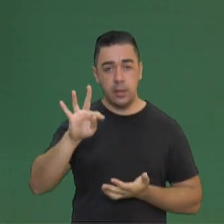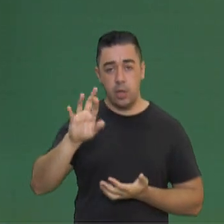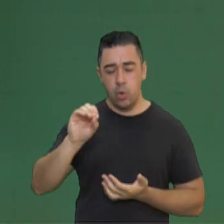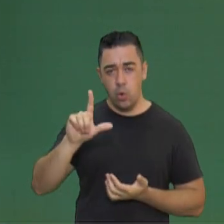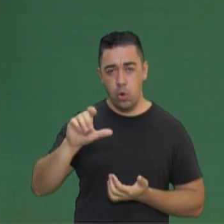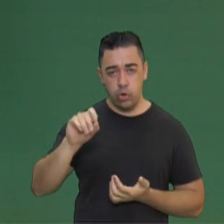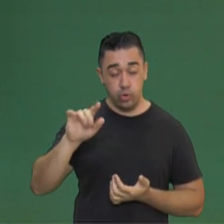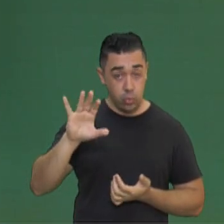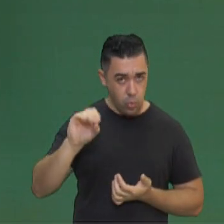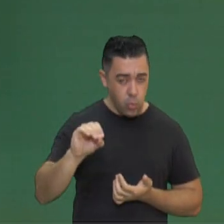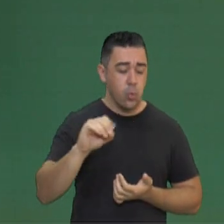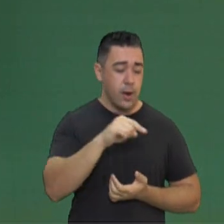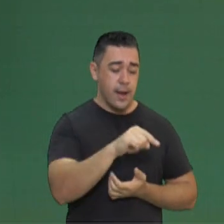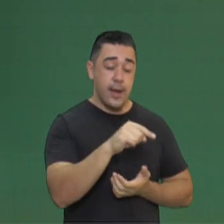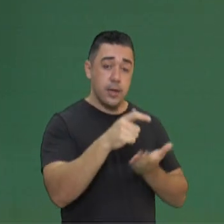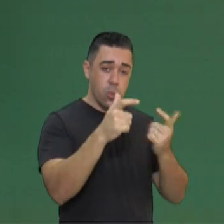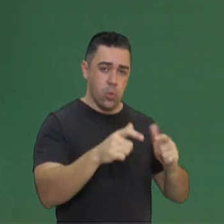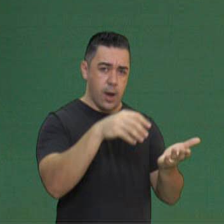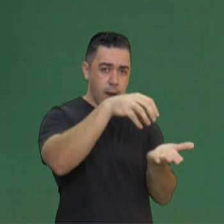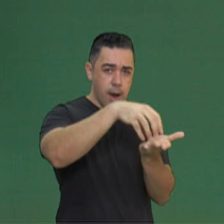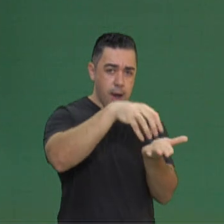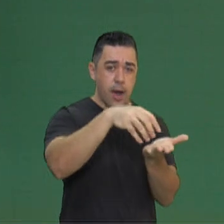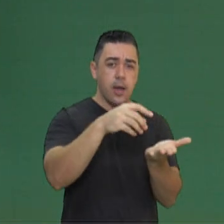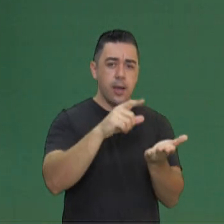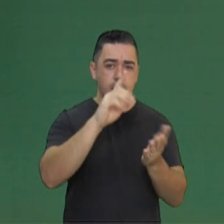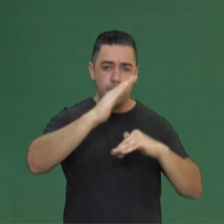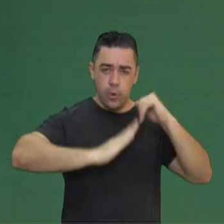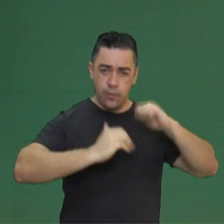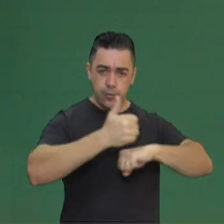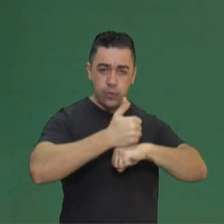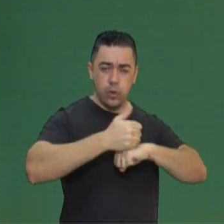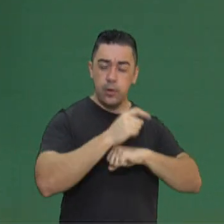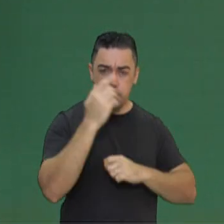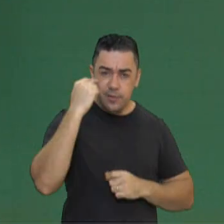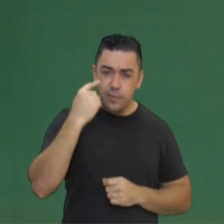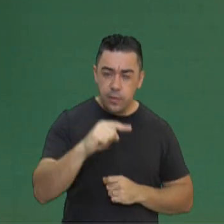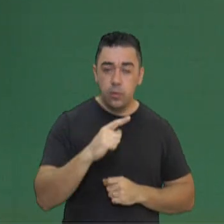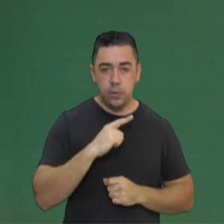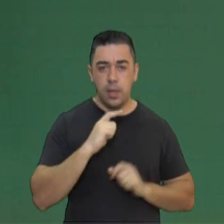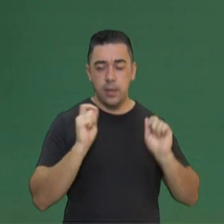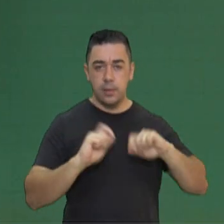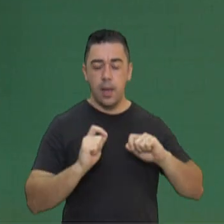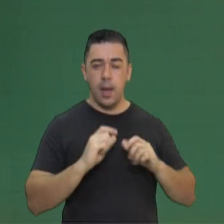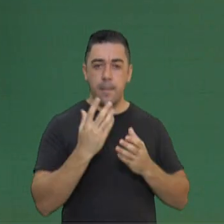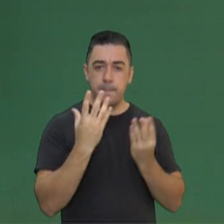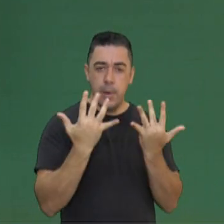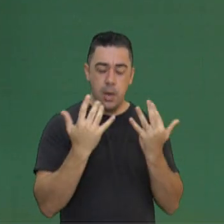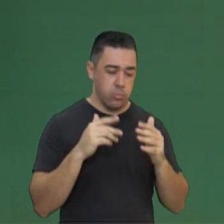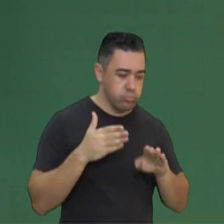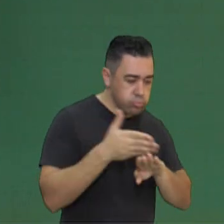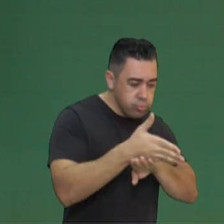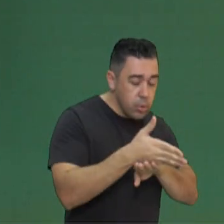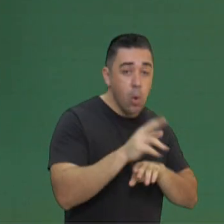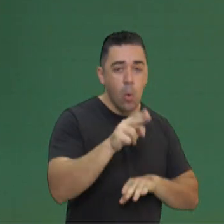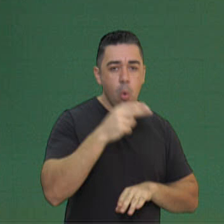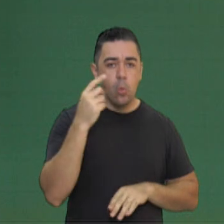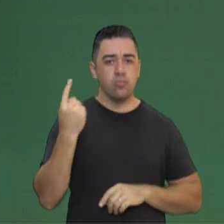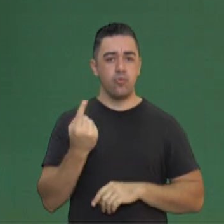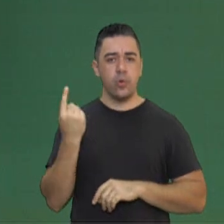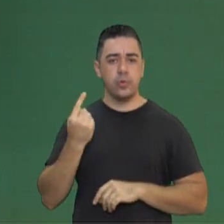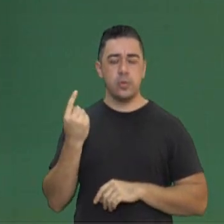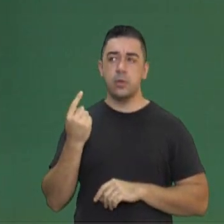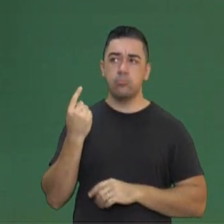e essa estação, vocês lembram que tipo ela pode ser? Convencionais ou manuais e